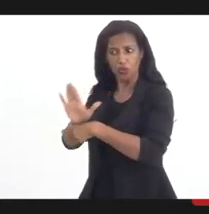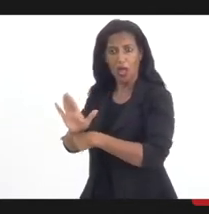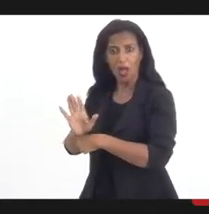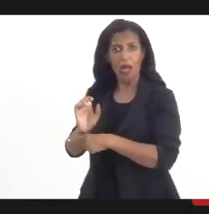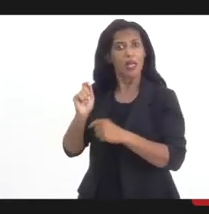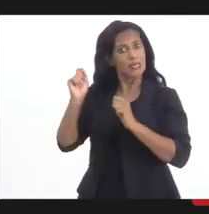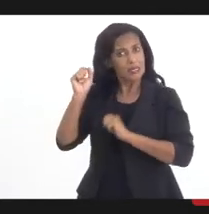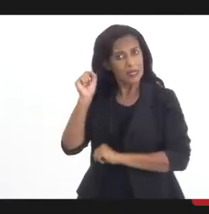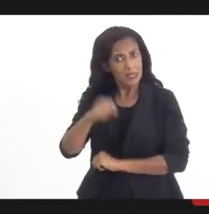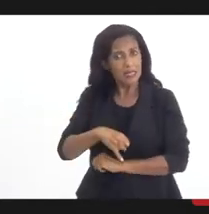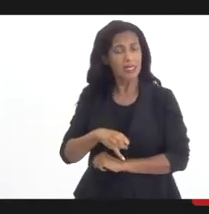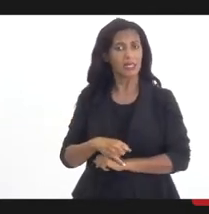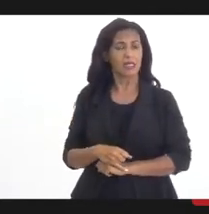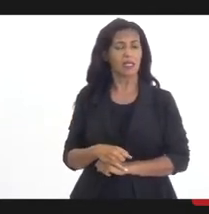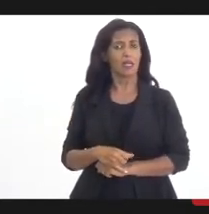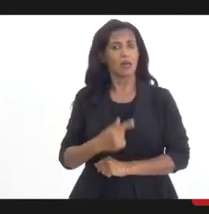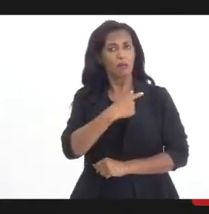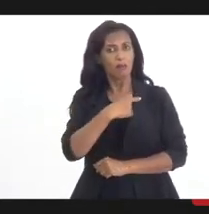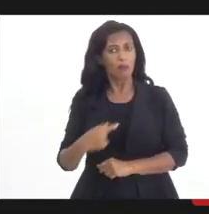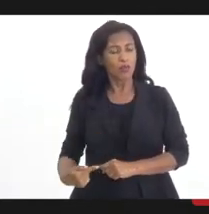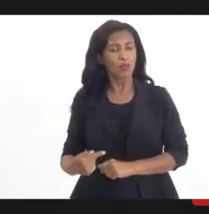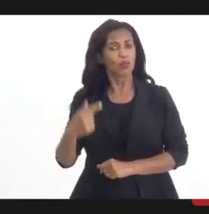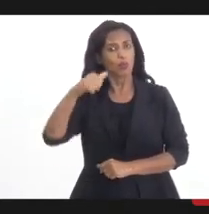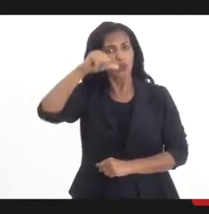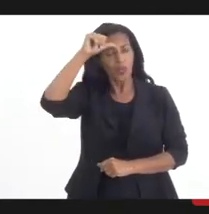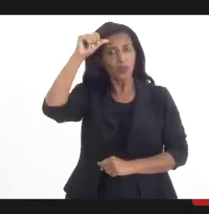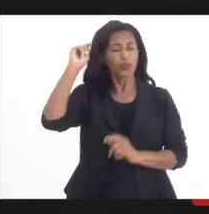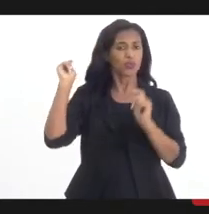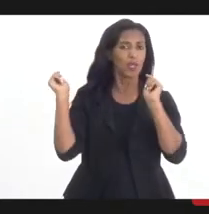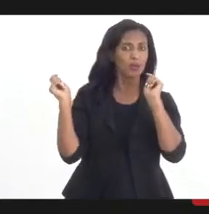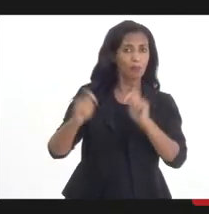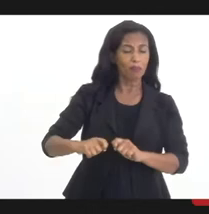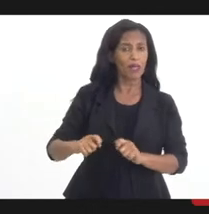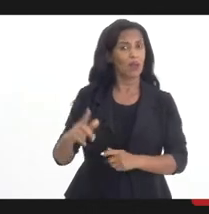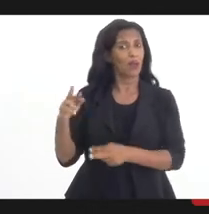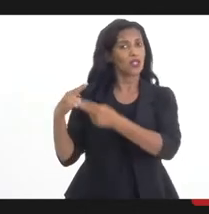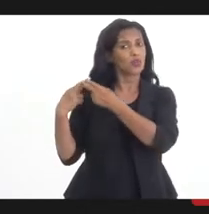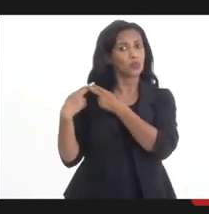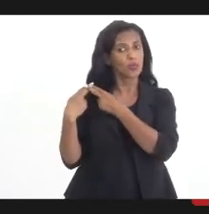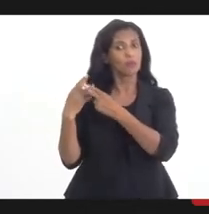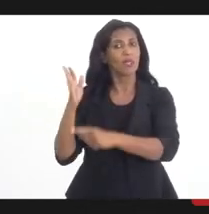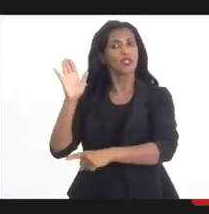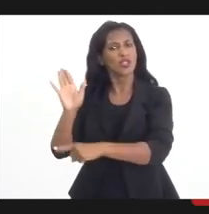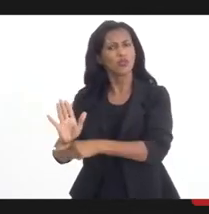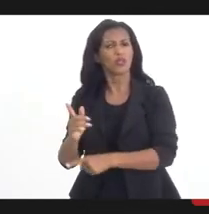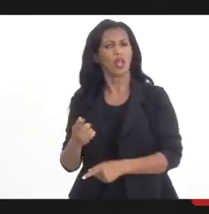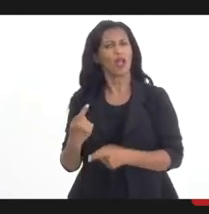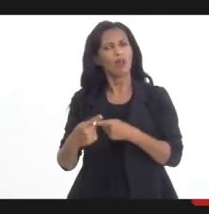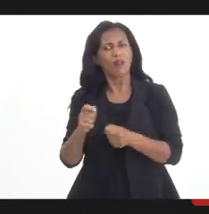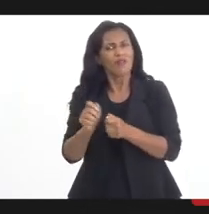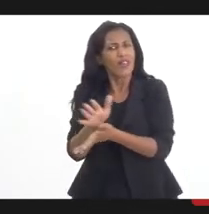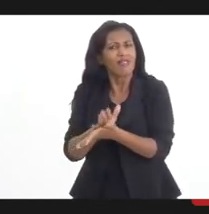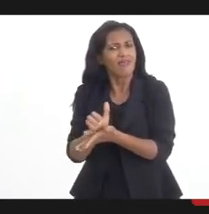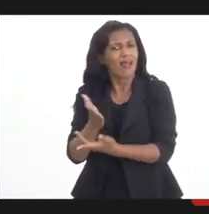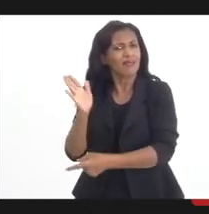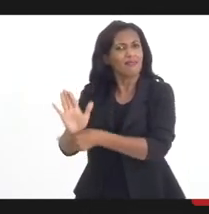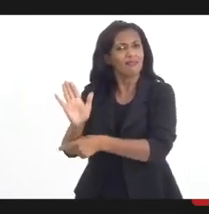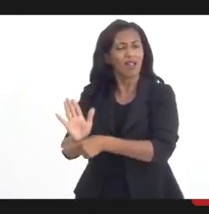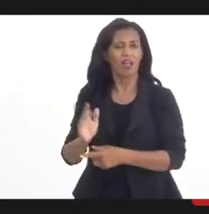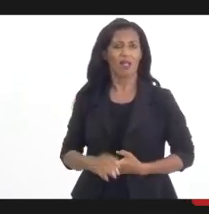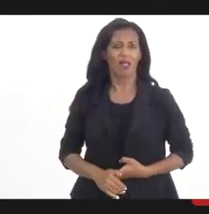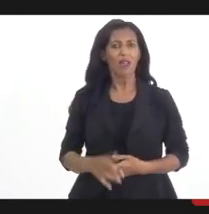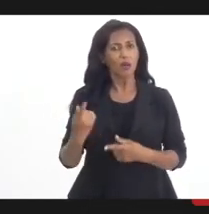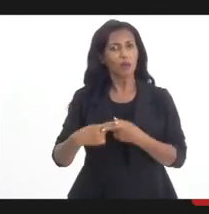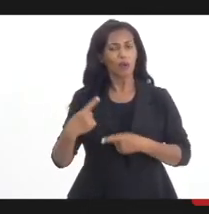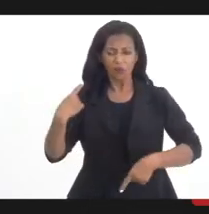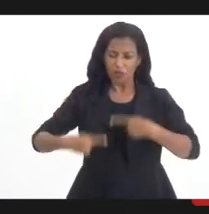o governo do Estado tem uma musculatura muito maior que a UERJ, que a UENF, qualquer instituição do Estado. Por que que não fez nada? Por que que não adotou